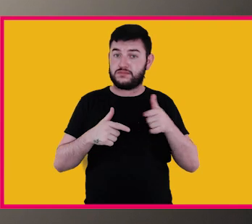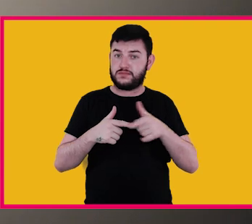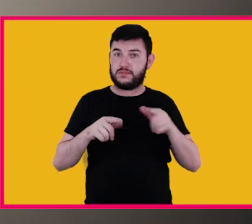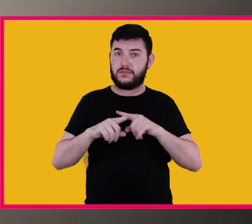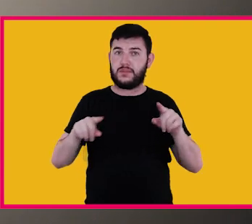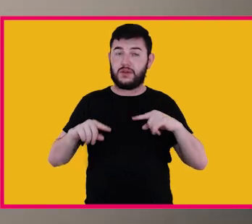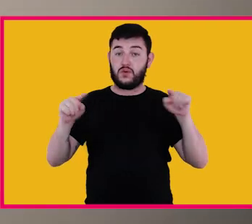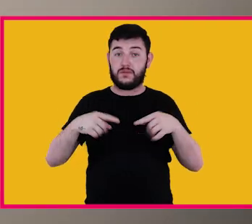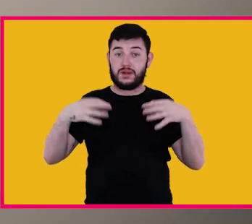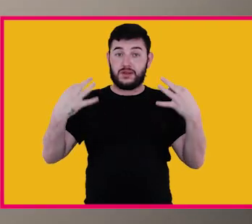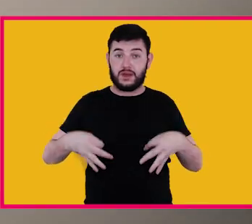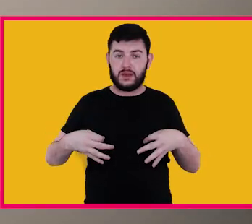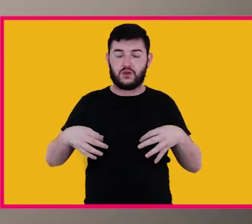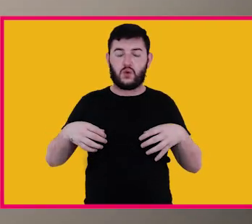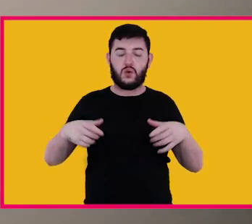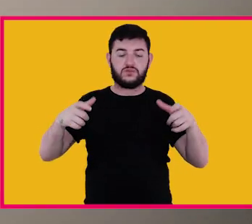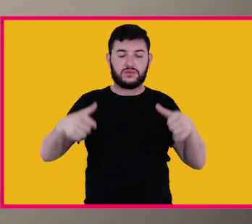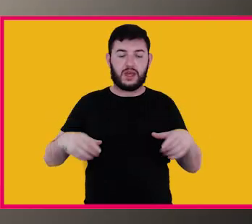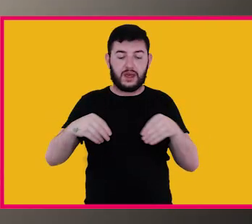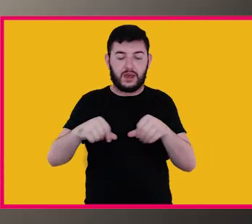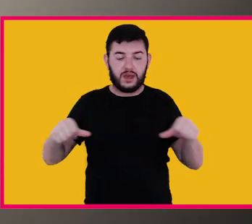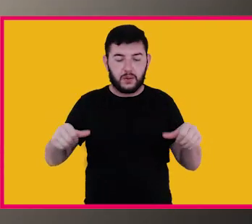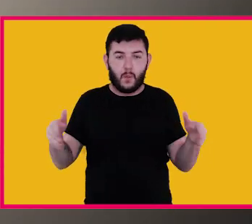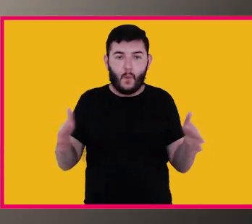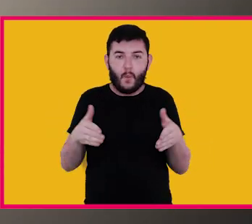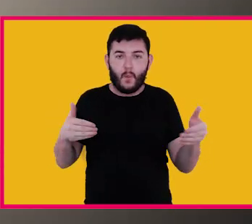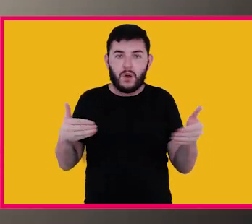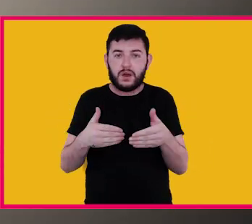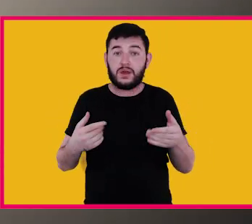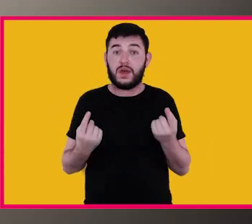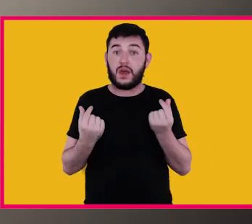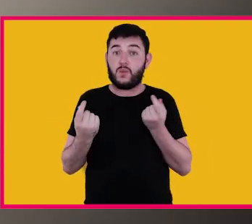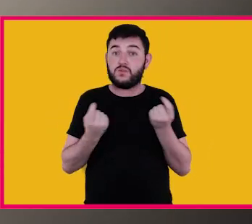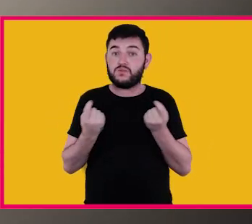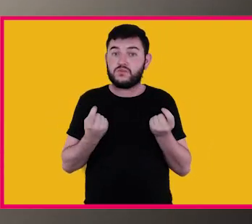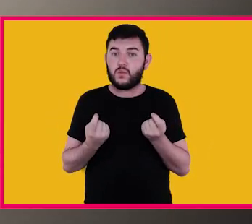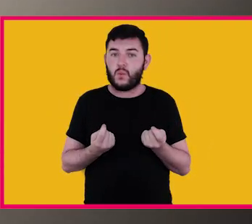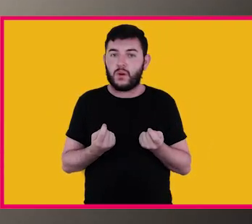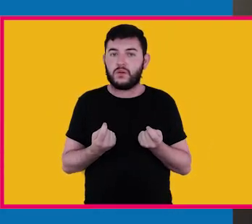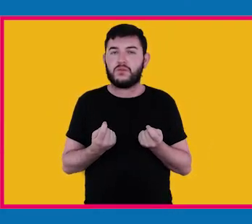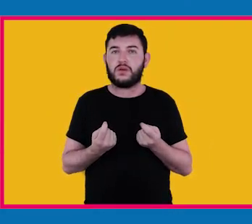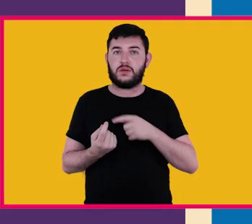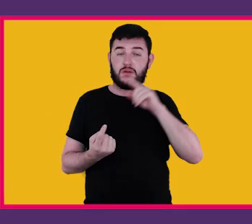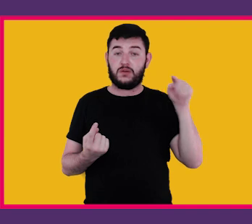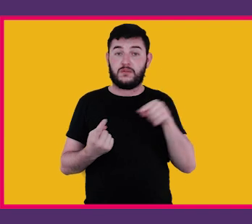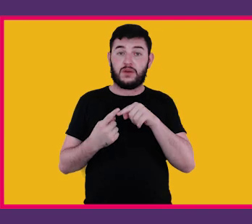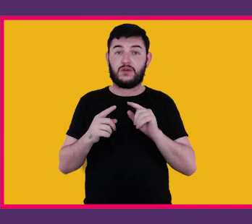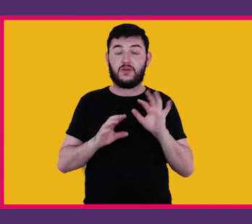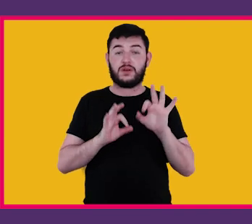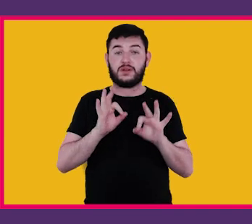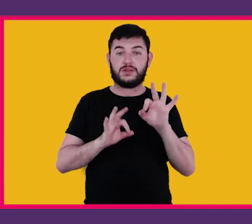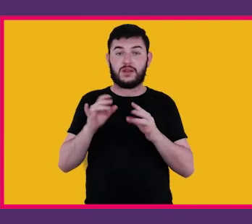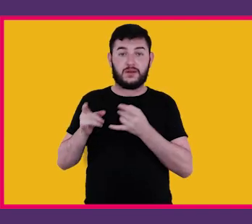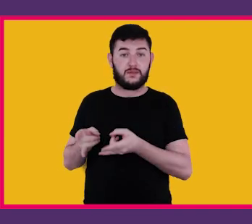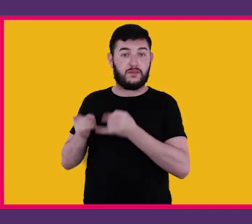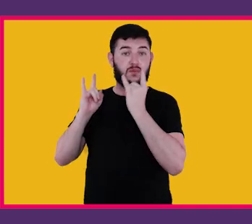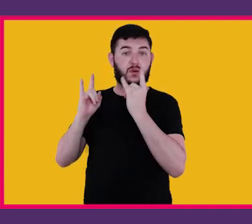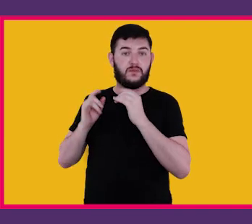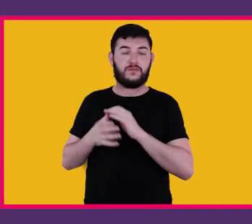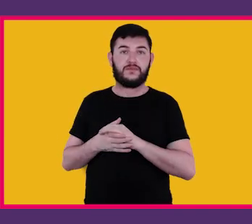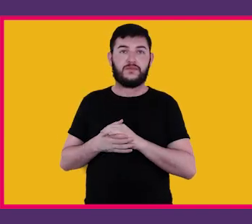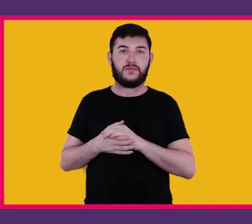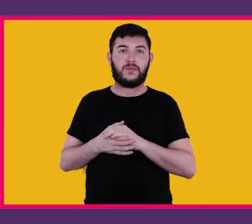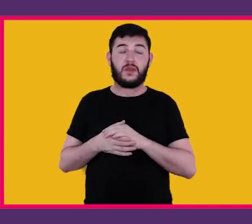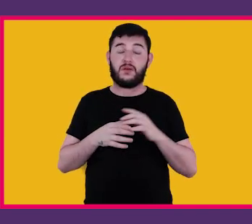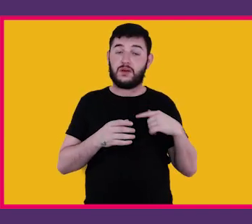terrenos pequenos e ao mesmo tempo a mais econômica para acrescentar um módulo eletivo de edificações, seria conectar o acesso de cada um